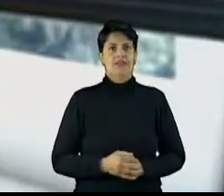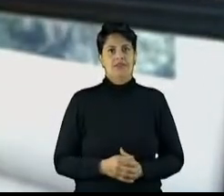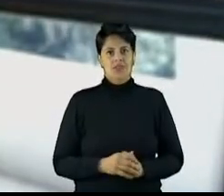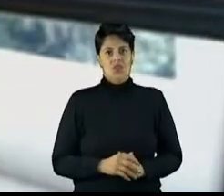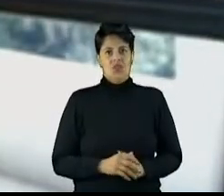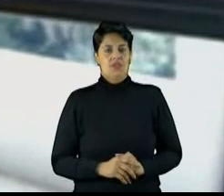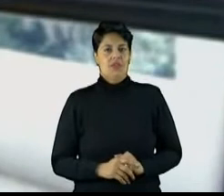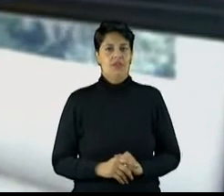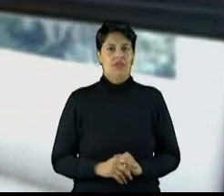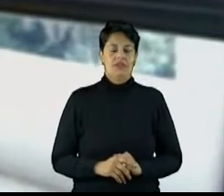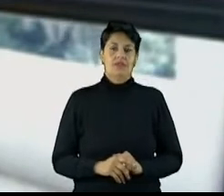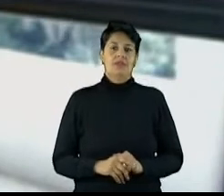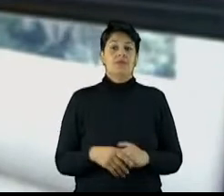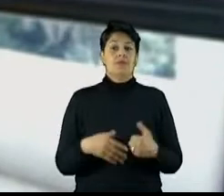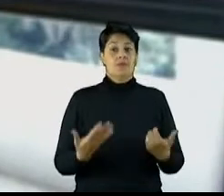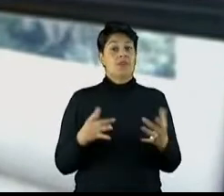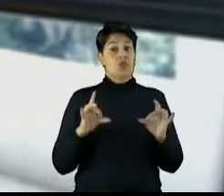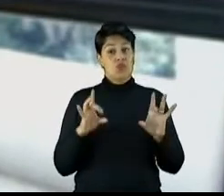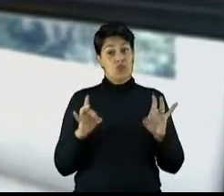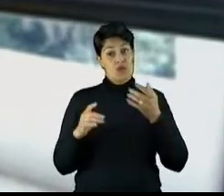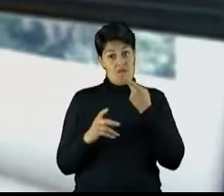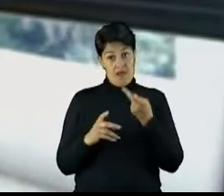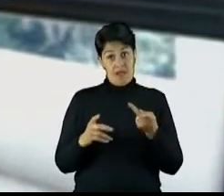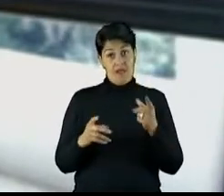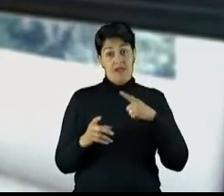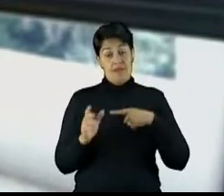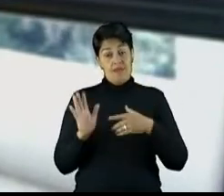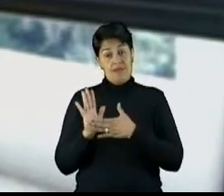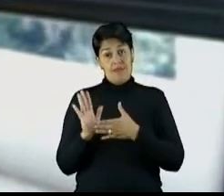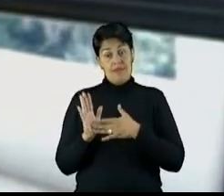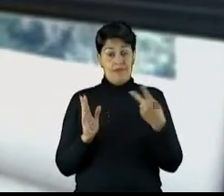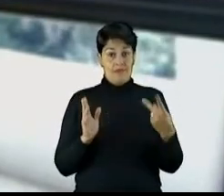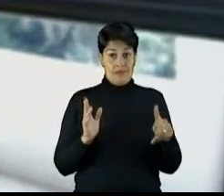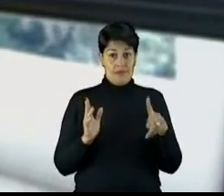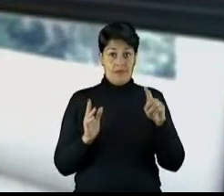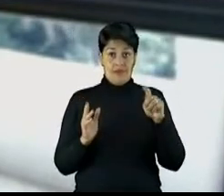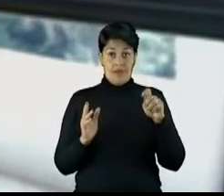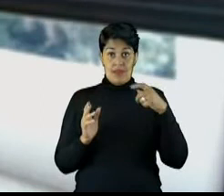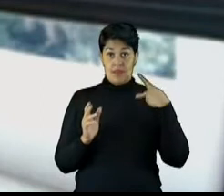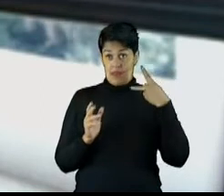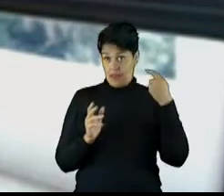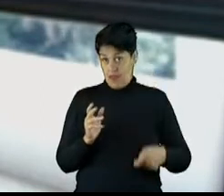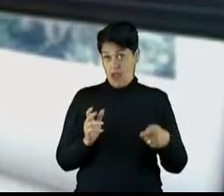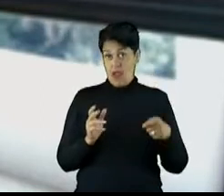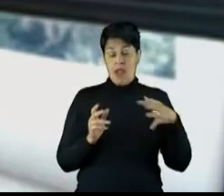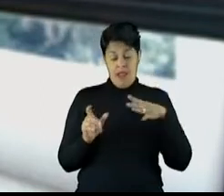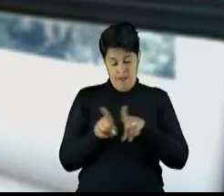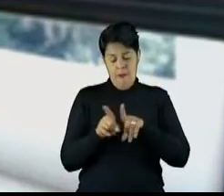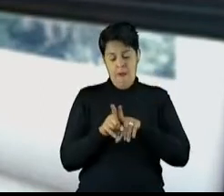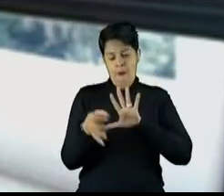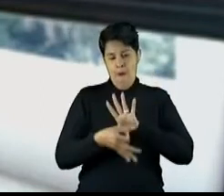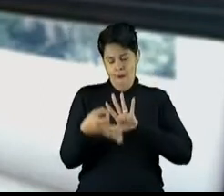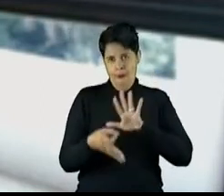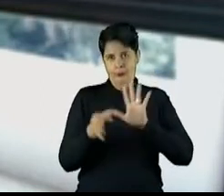público, mais cabe ao relator sopesá-lo para envidar todos os esforços